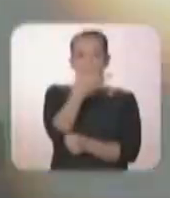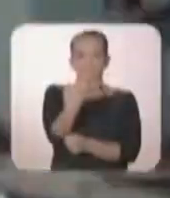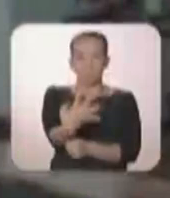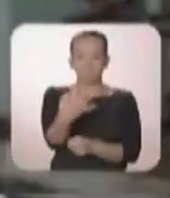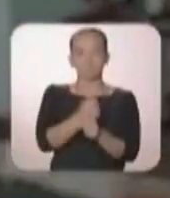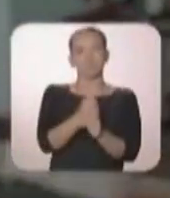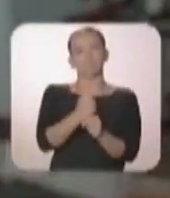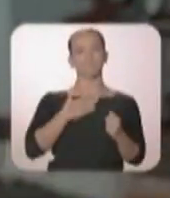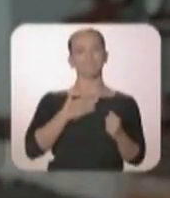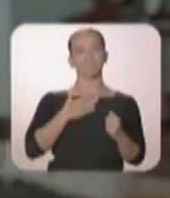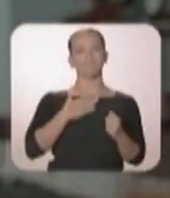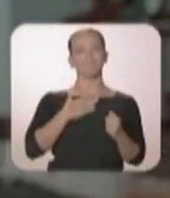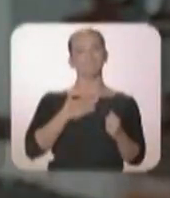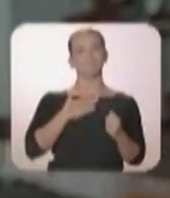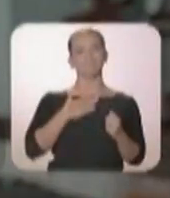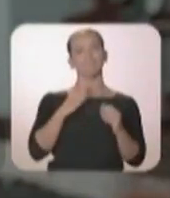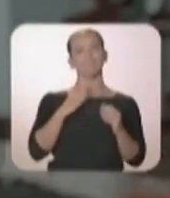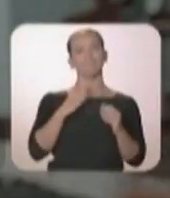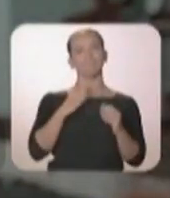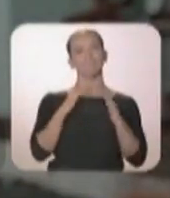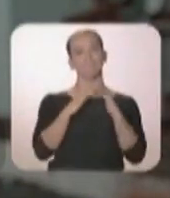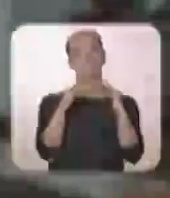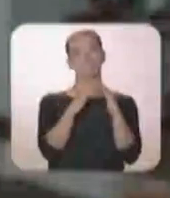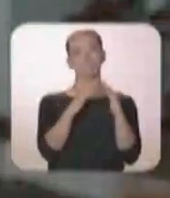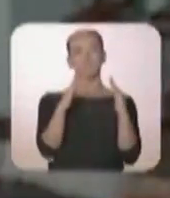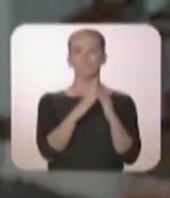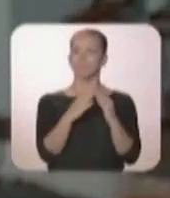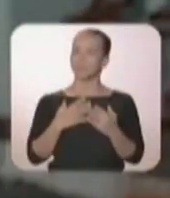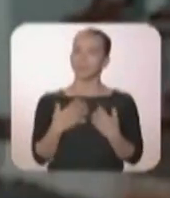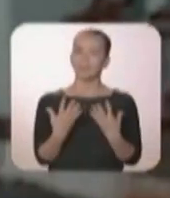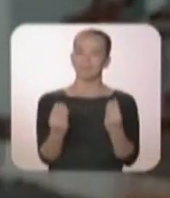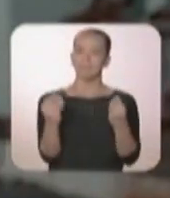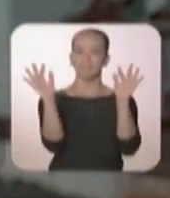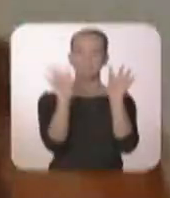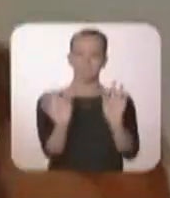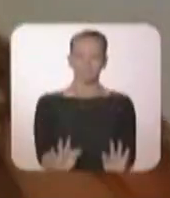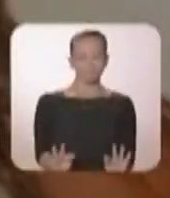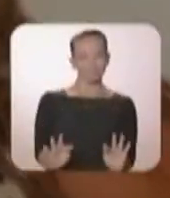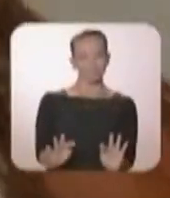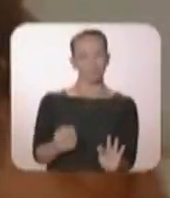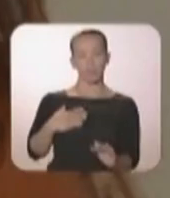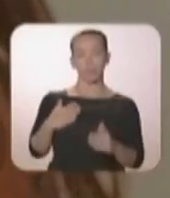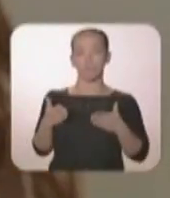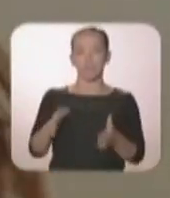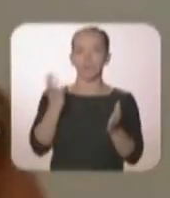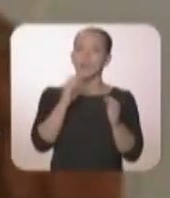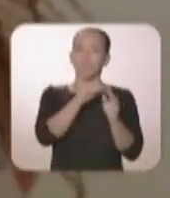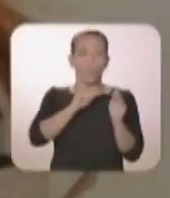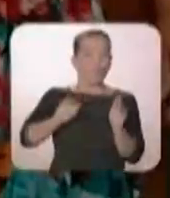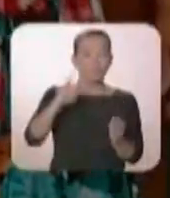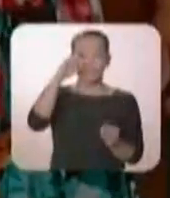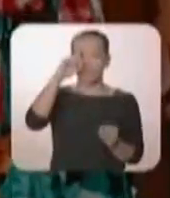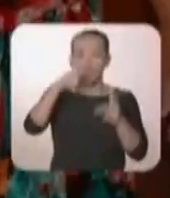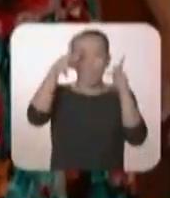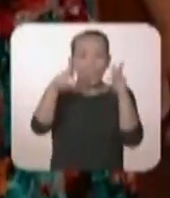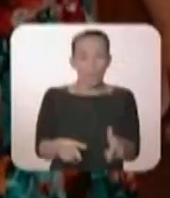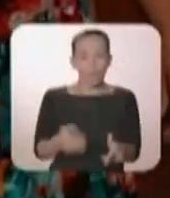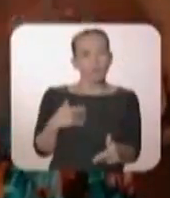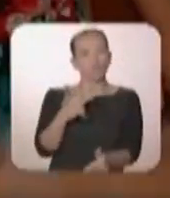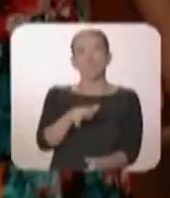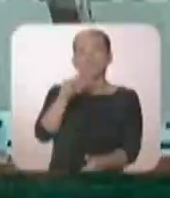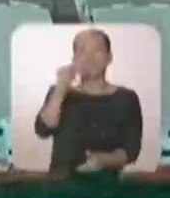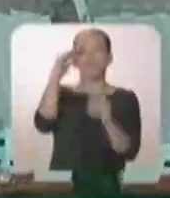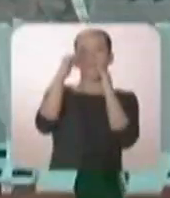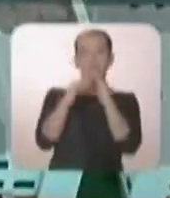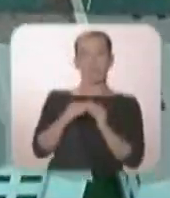anos e depois de 14 anos veio minha casa. Tô tão feliz. Eu entrei e já queria mudar no mesmo dia. Eu nunca tinha uma